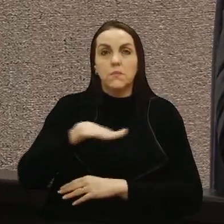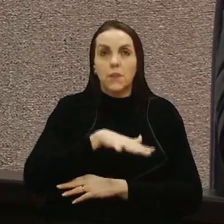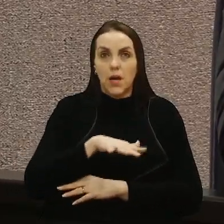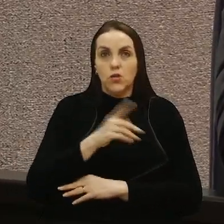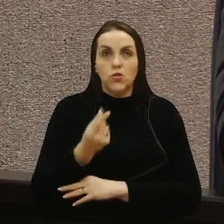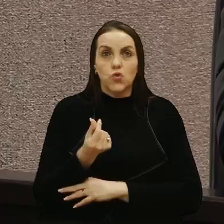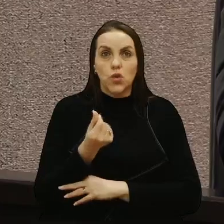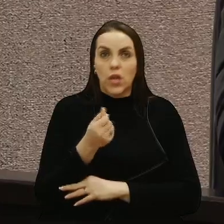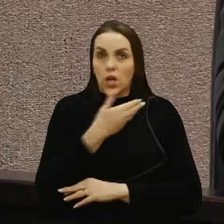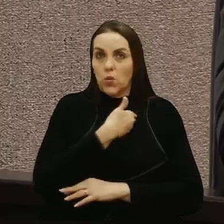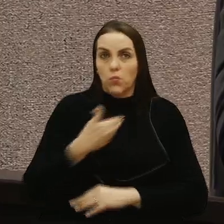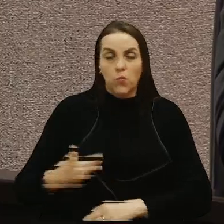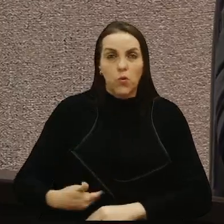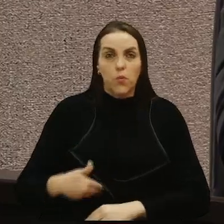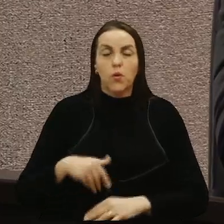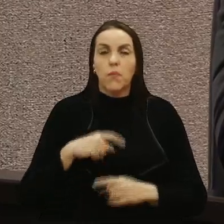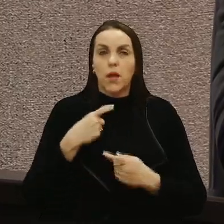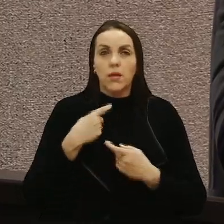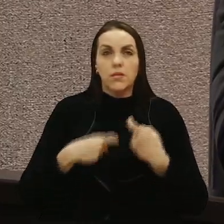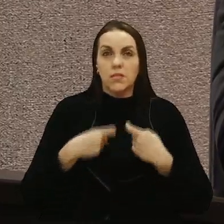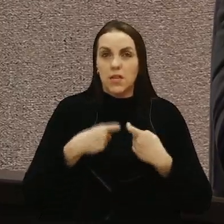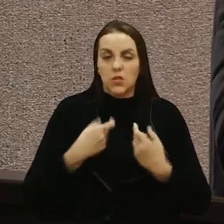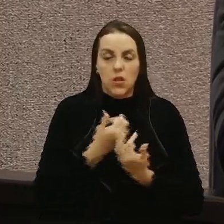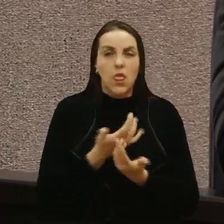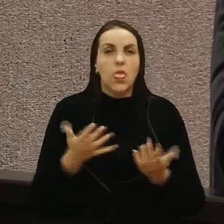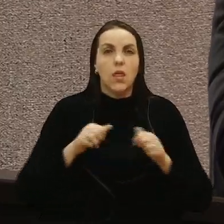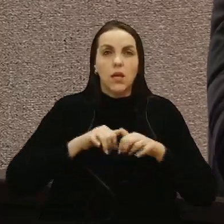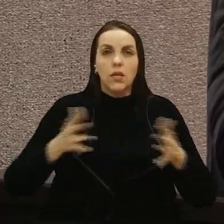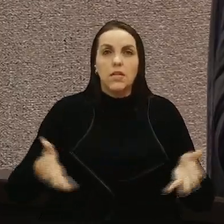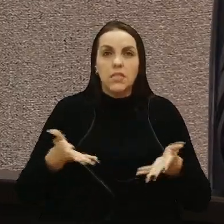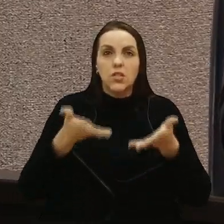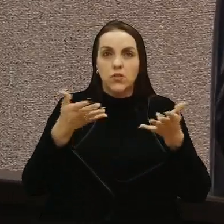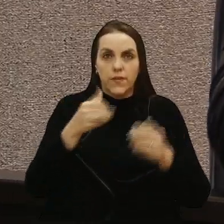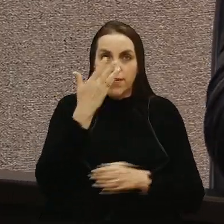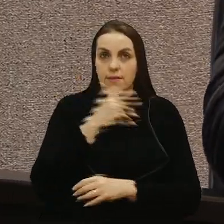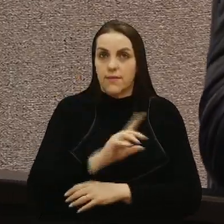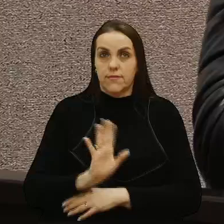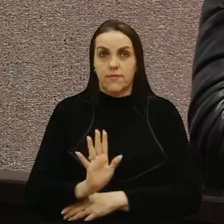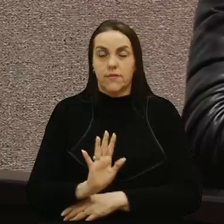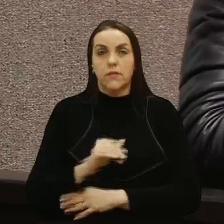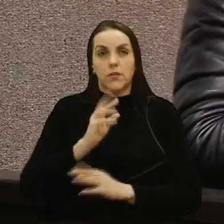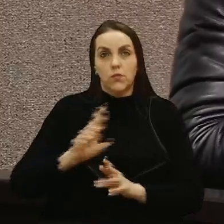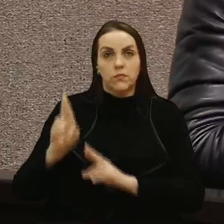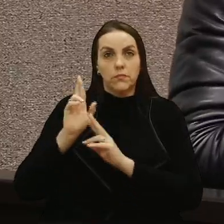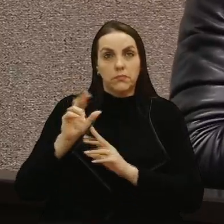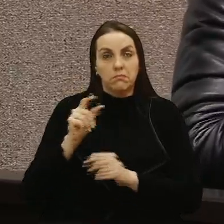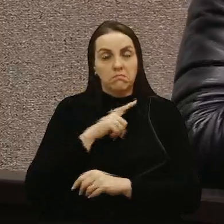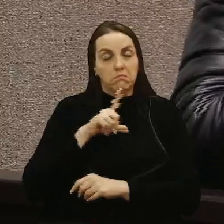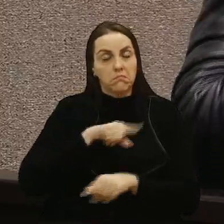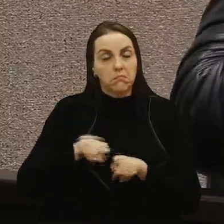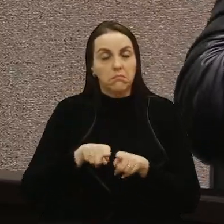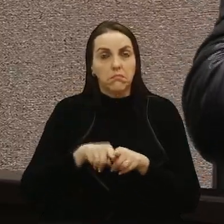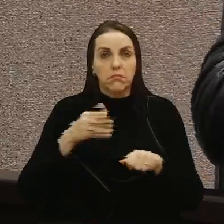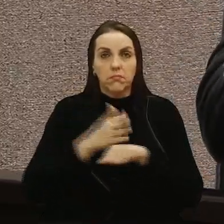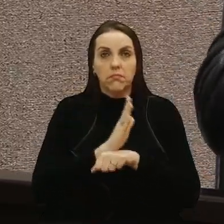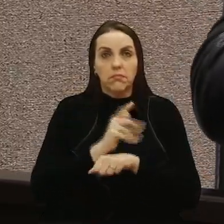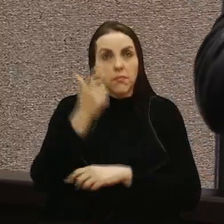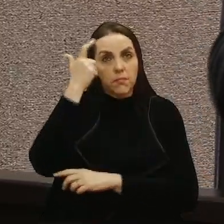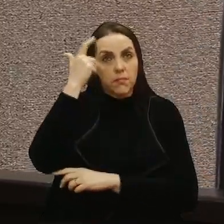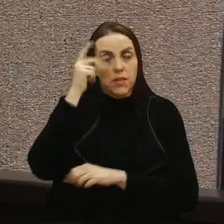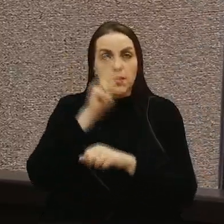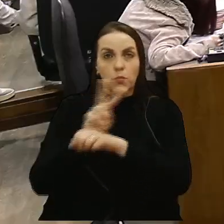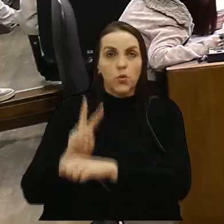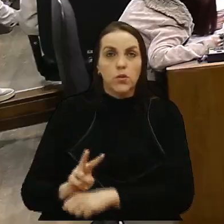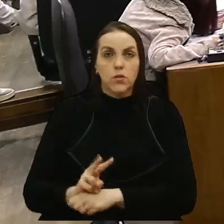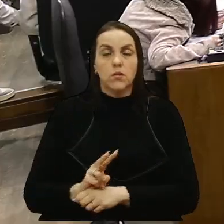sexualizar crianças. Está vindo para essa casa aqui, projeto meu, já está tramitando na comissão, e eu espero que nós tenhamos a aprovação aqui com voto de quem pensa na proteção da sociedade.